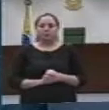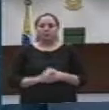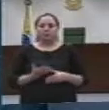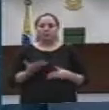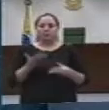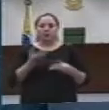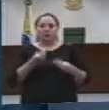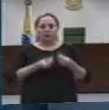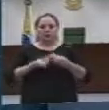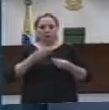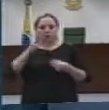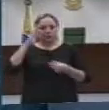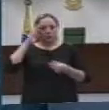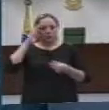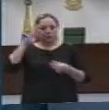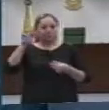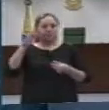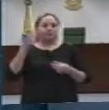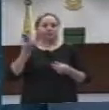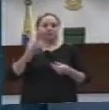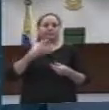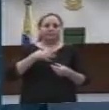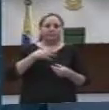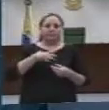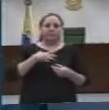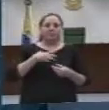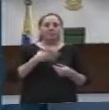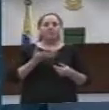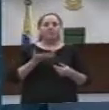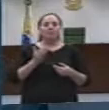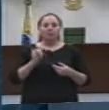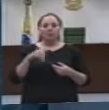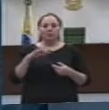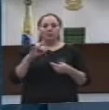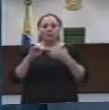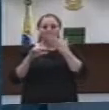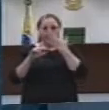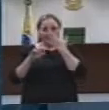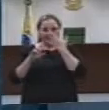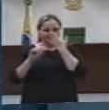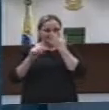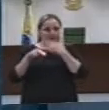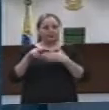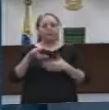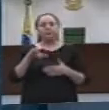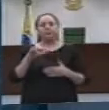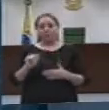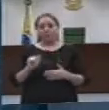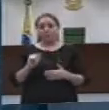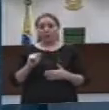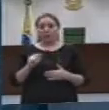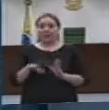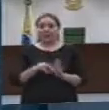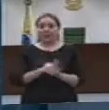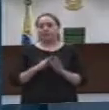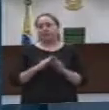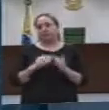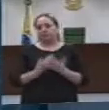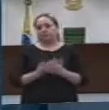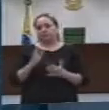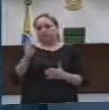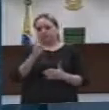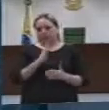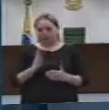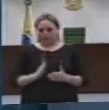principais formas de intolerância é nas escolas brasileiras